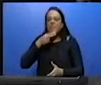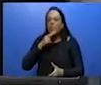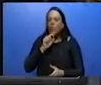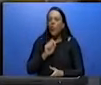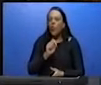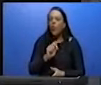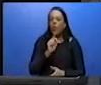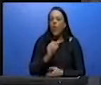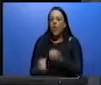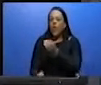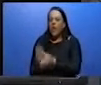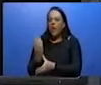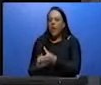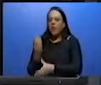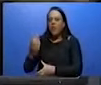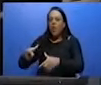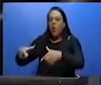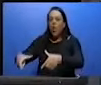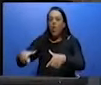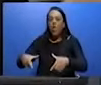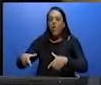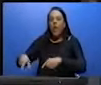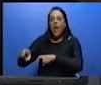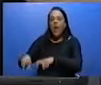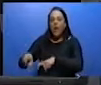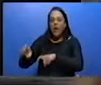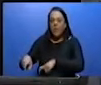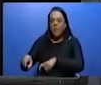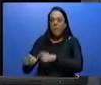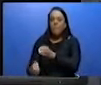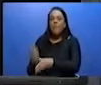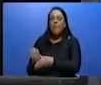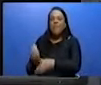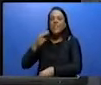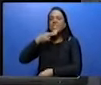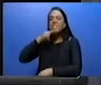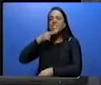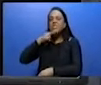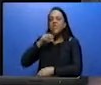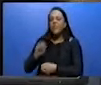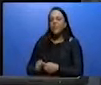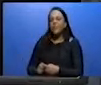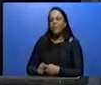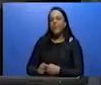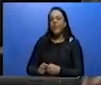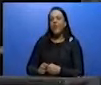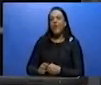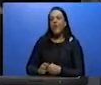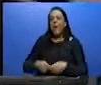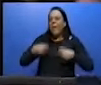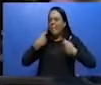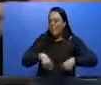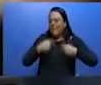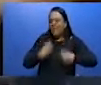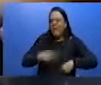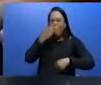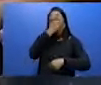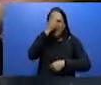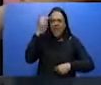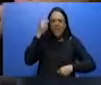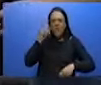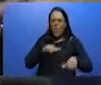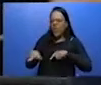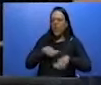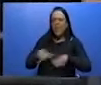engenhos. Engenho, a gente vai ver o que é o engenho, onde produziu o açúcar. Foi preciso muita mão de obra.